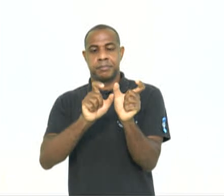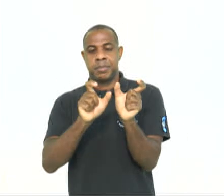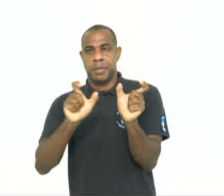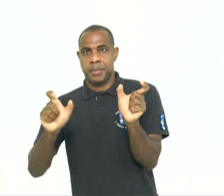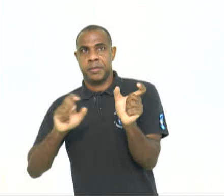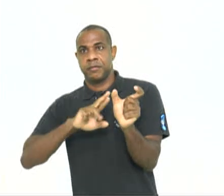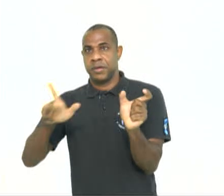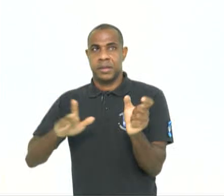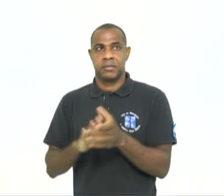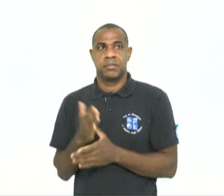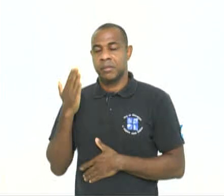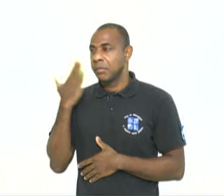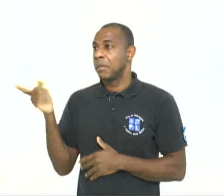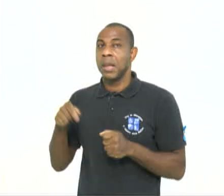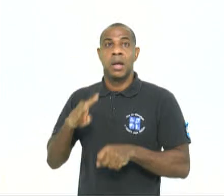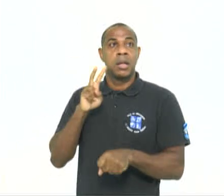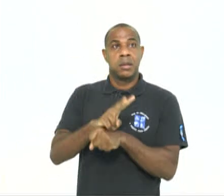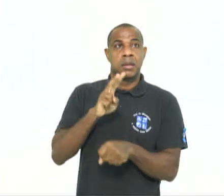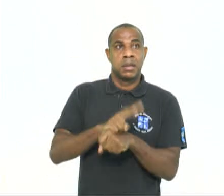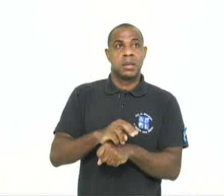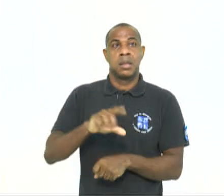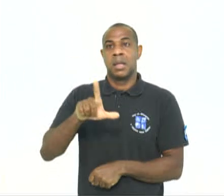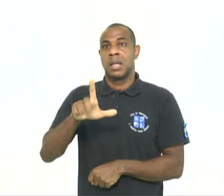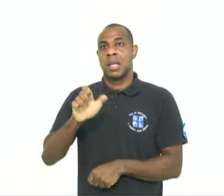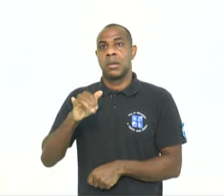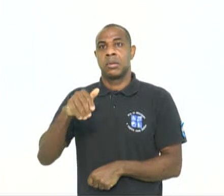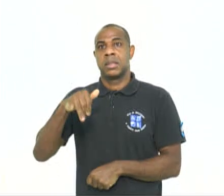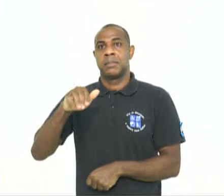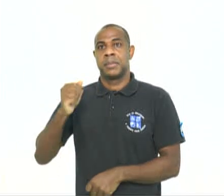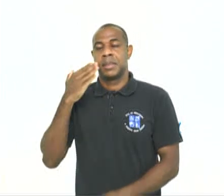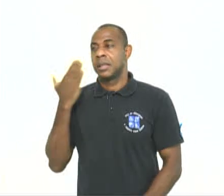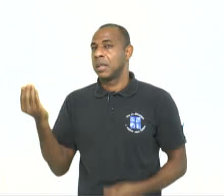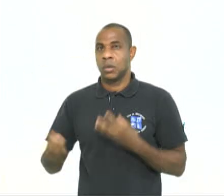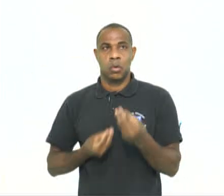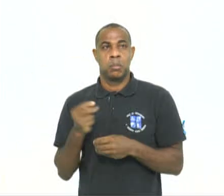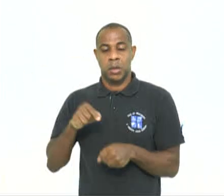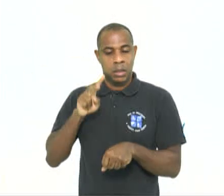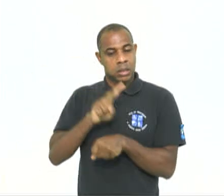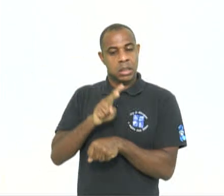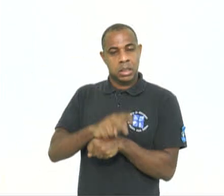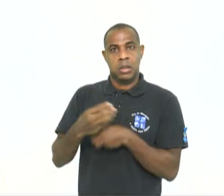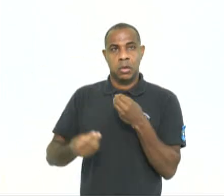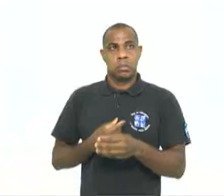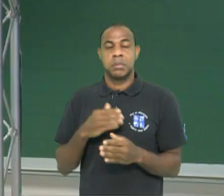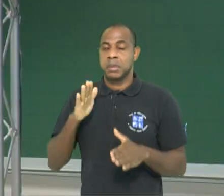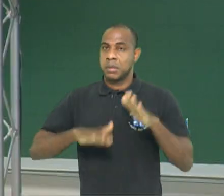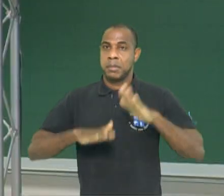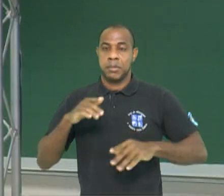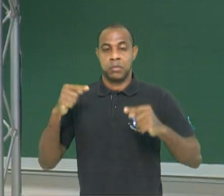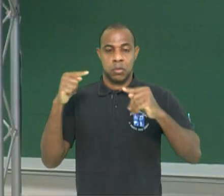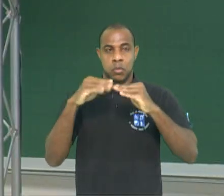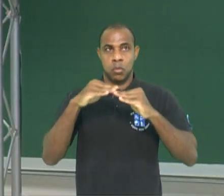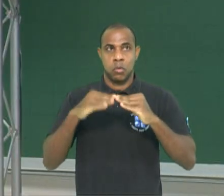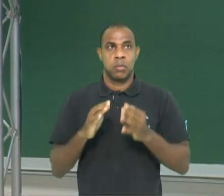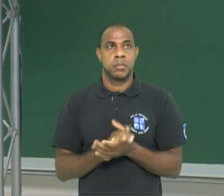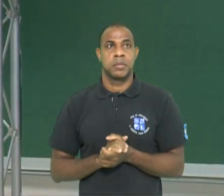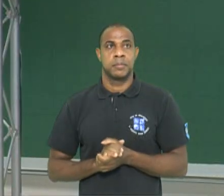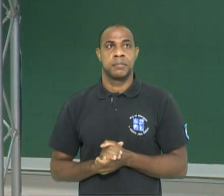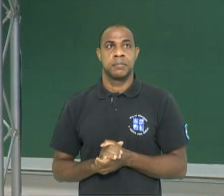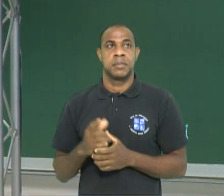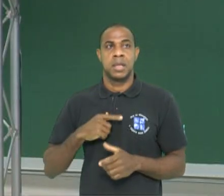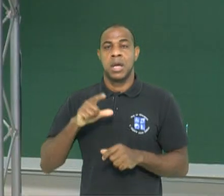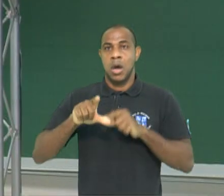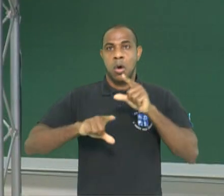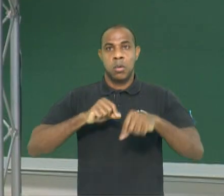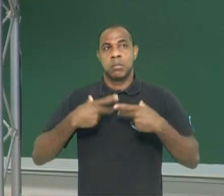Muito bem. Para o tratamento da leucemia, gente, a leucemia ela pode ser tratada de acordo com algumas alternativas, algumas opções